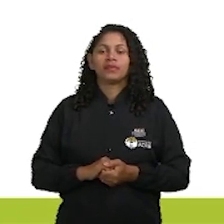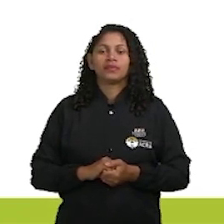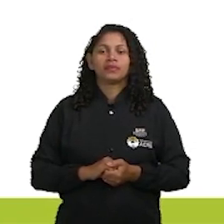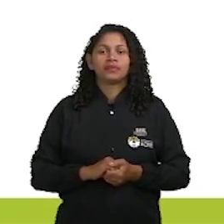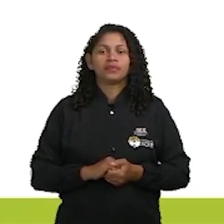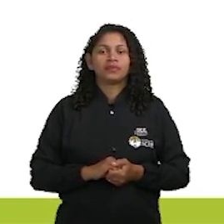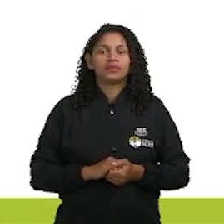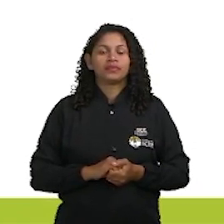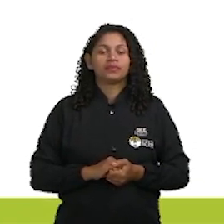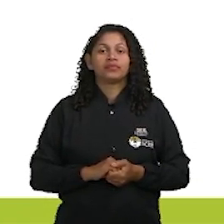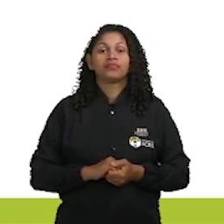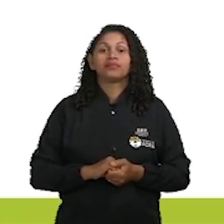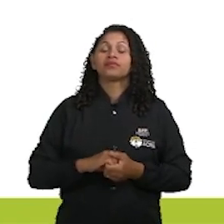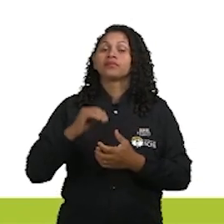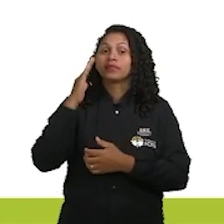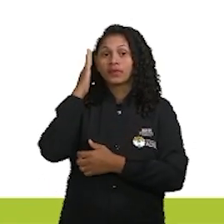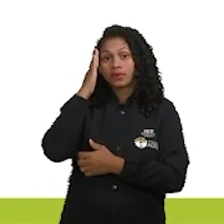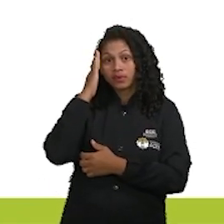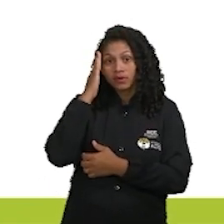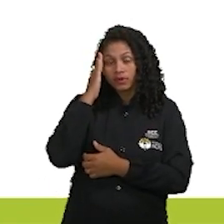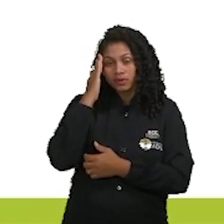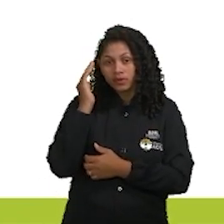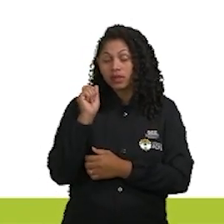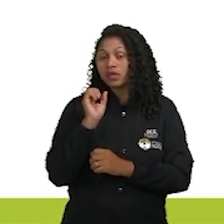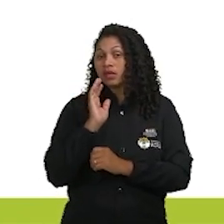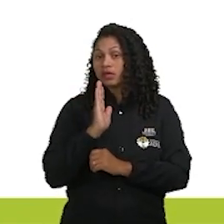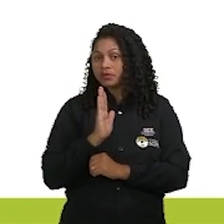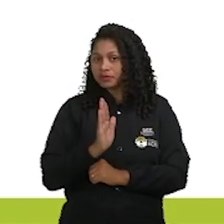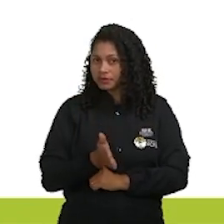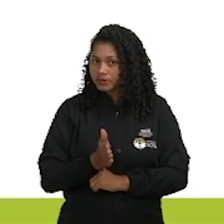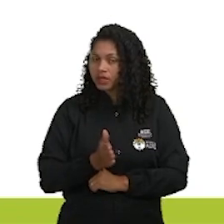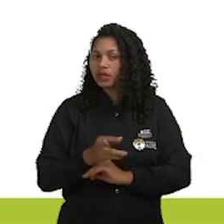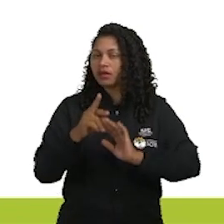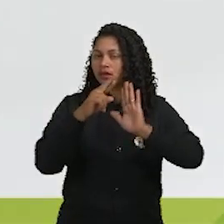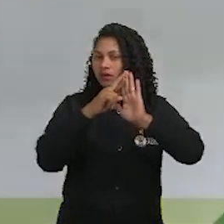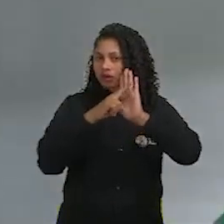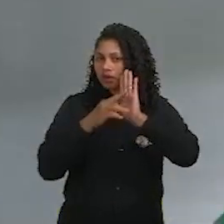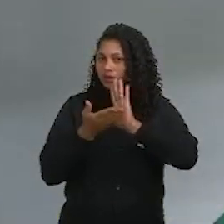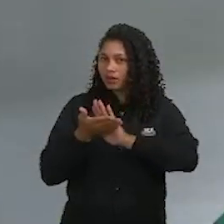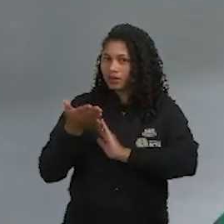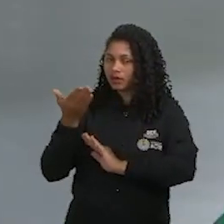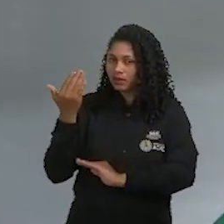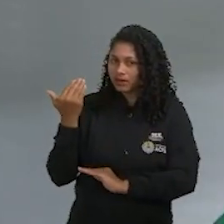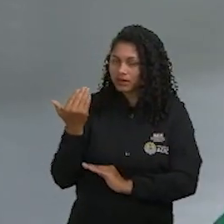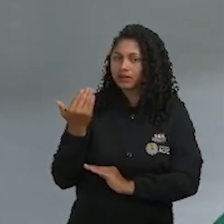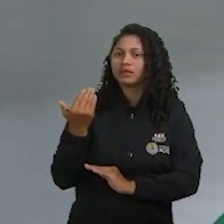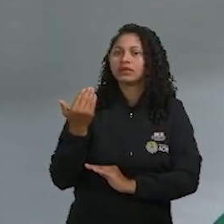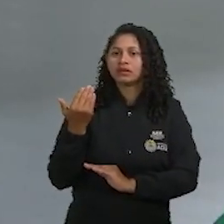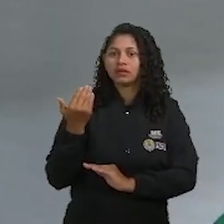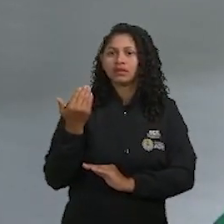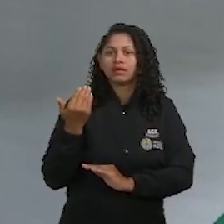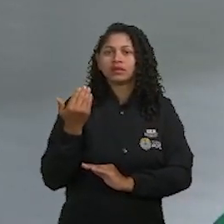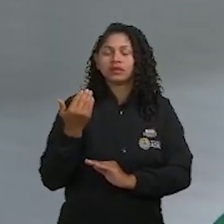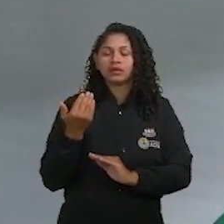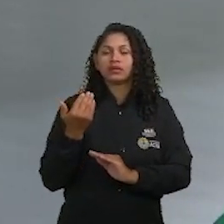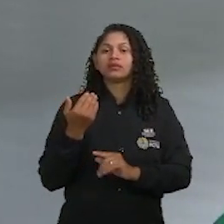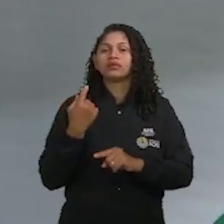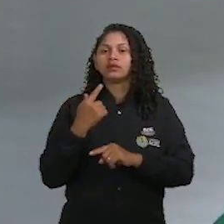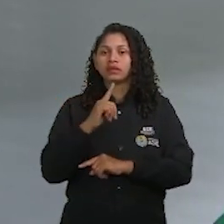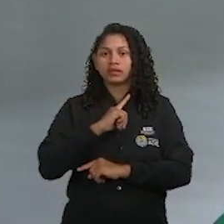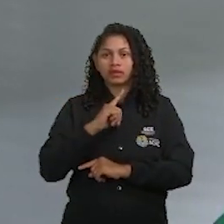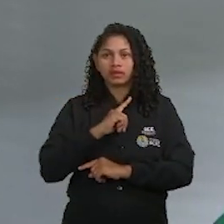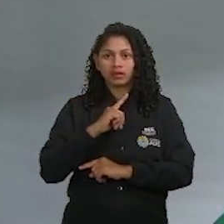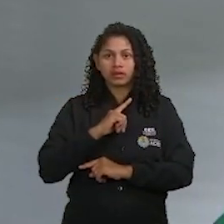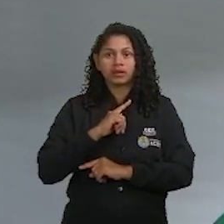oxigênio. Eu sei lá, de acordo com as regras anteriores, que o hidrogênio ele vai possuir NOx igual